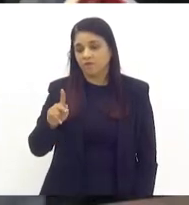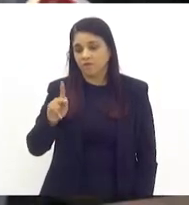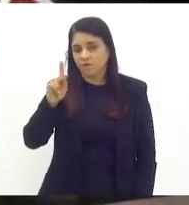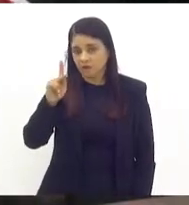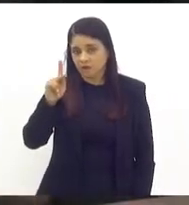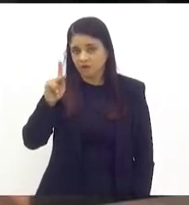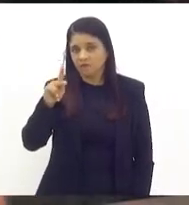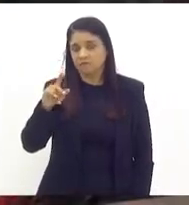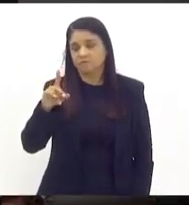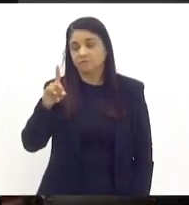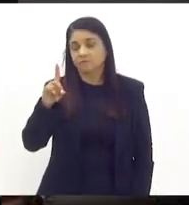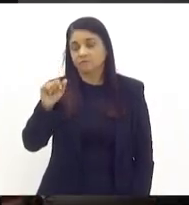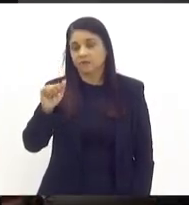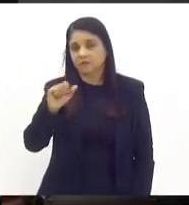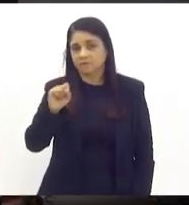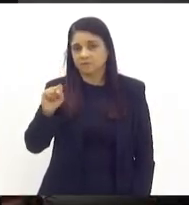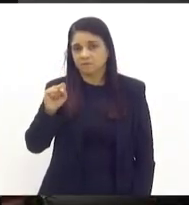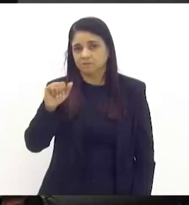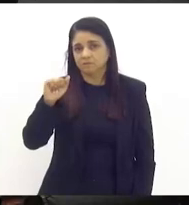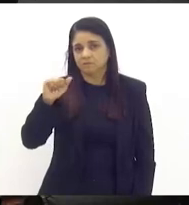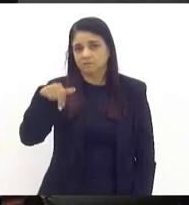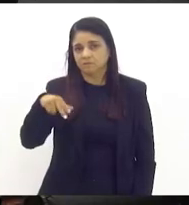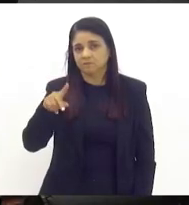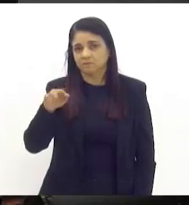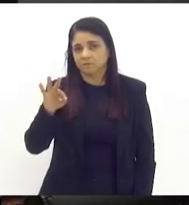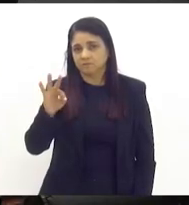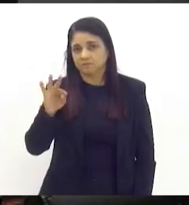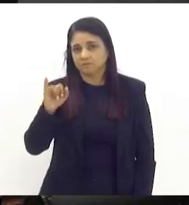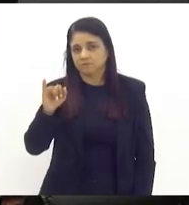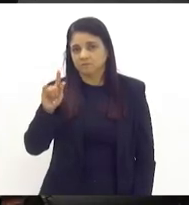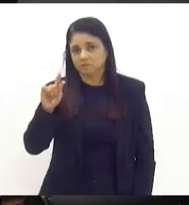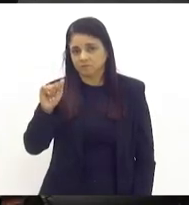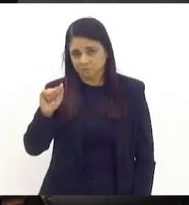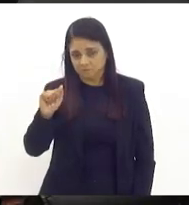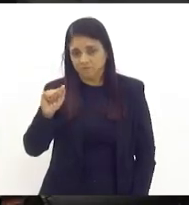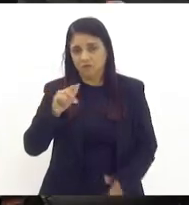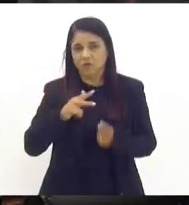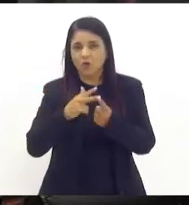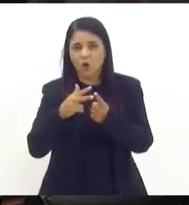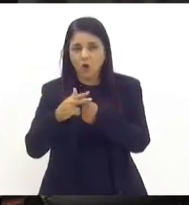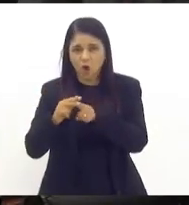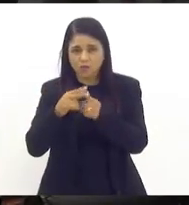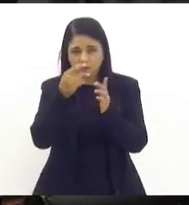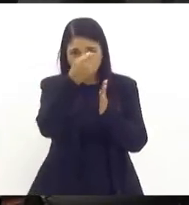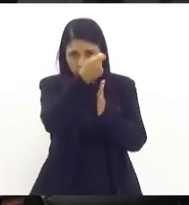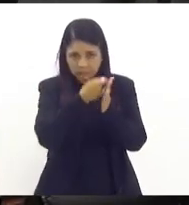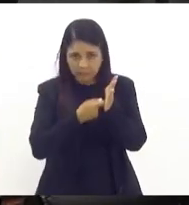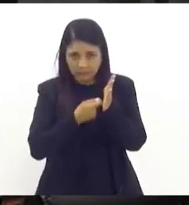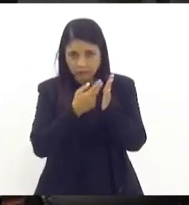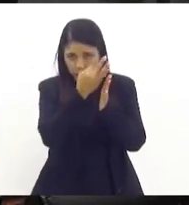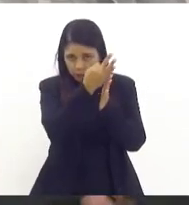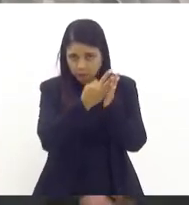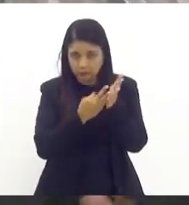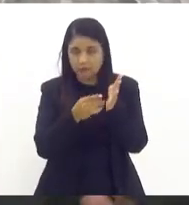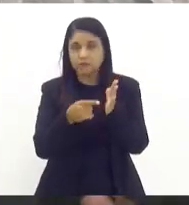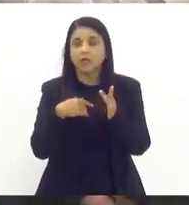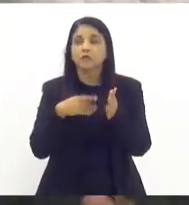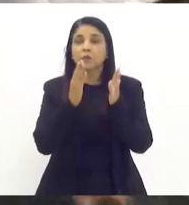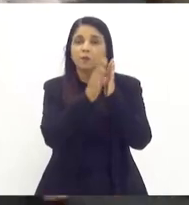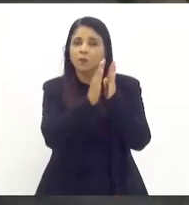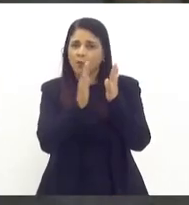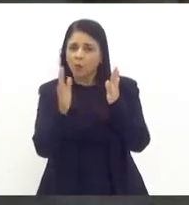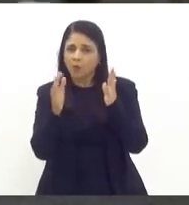final tá perfeito obrigada obrigada Presidente uma questão de ordem só para estender